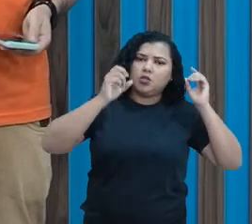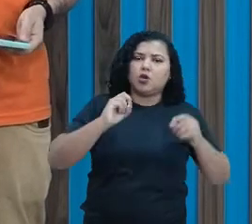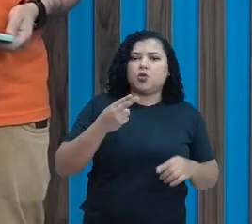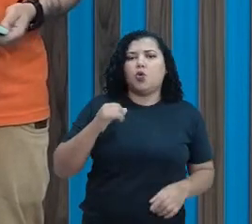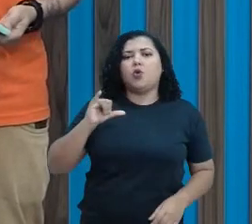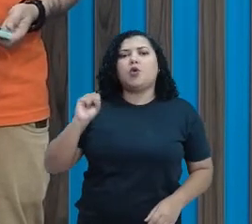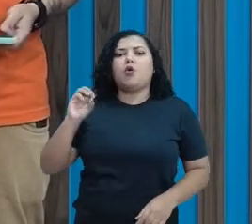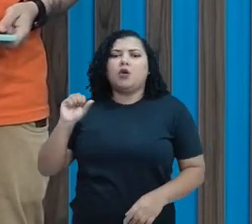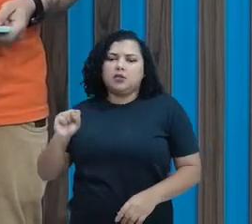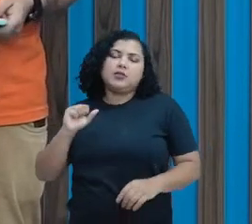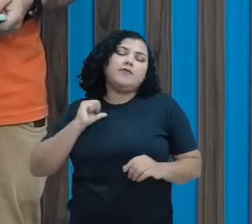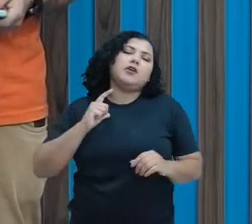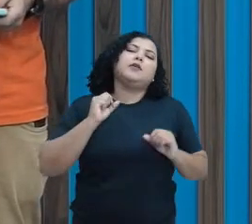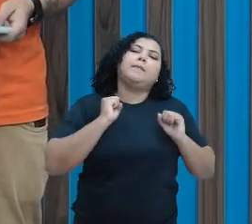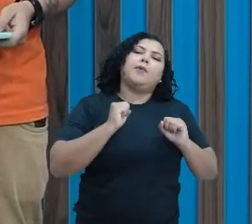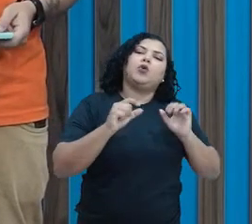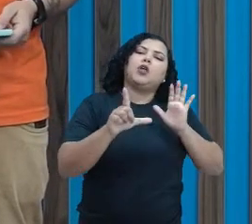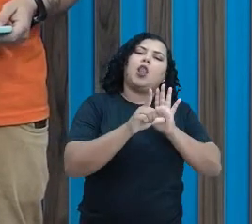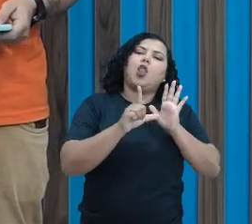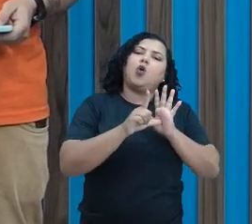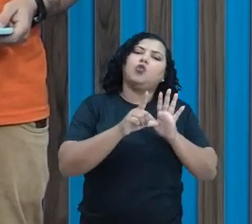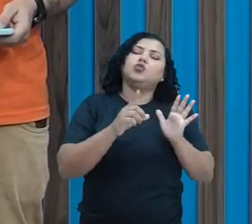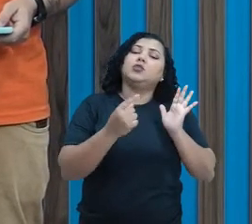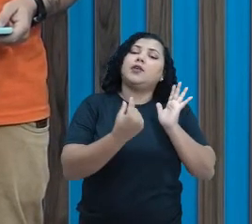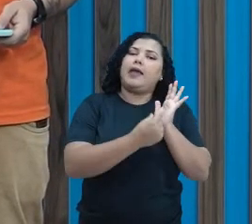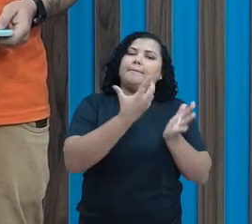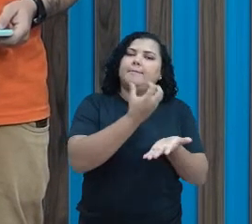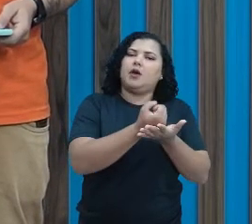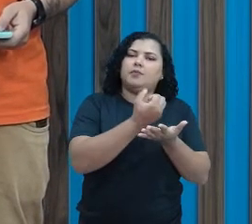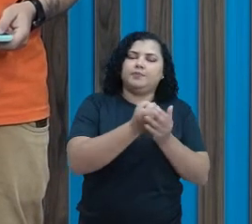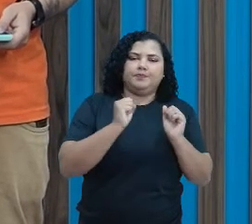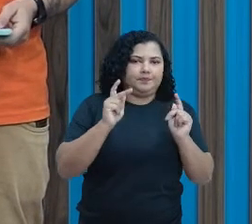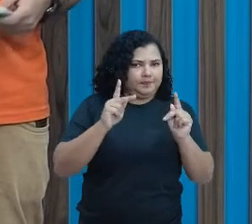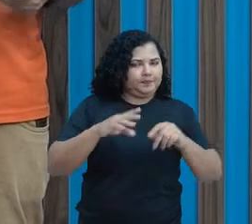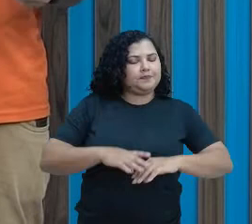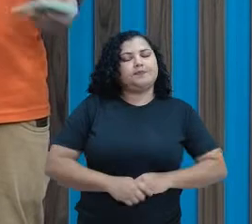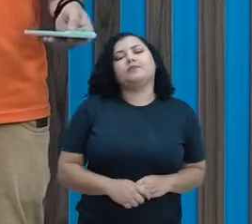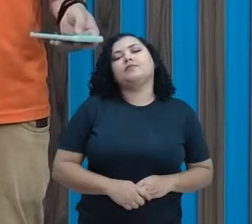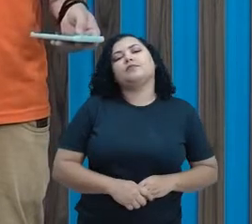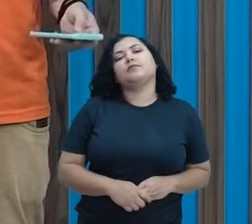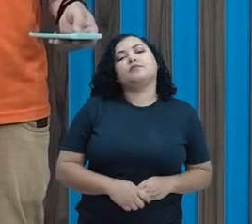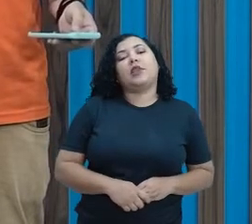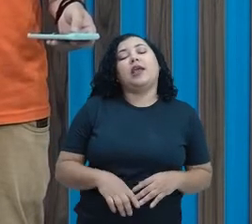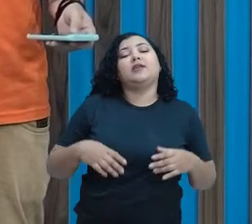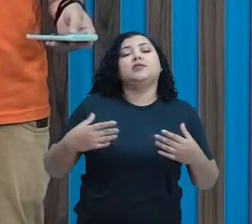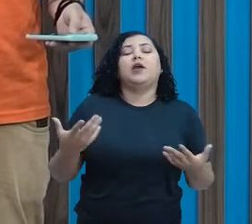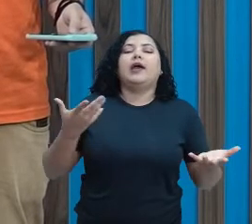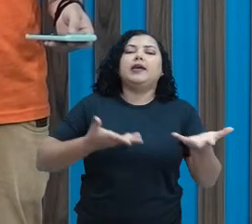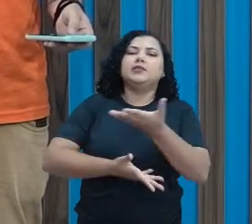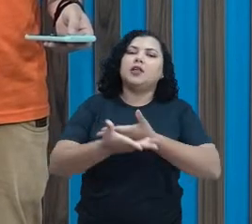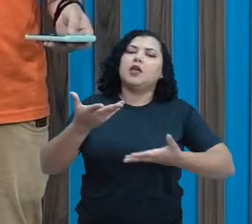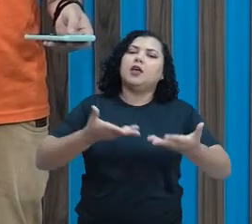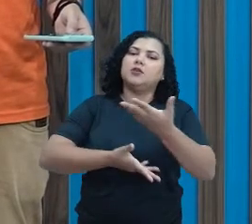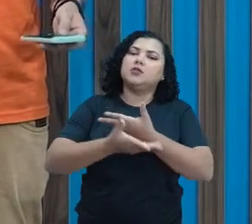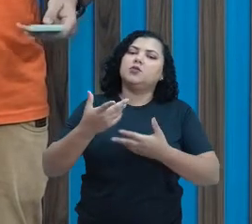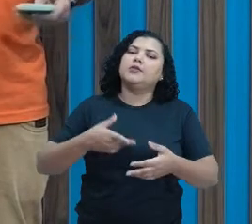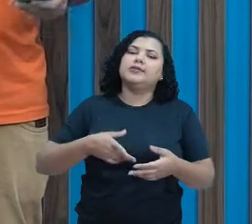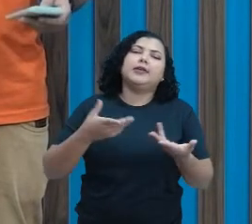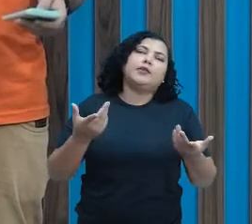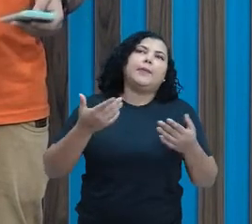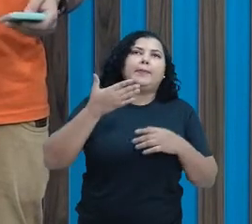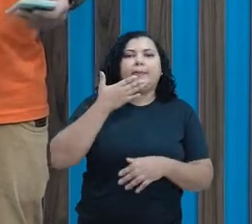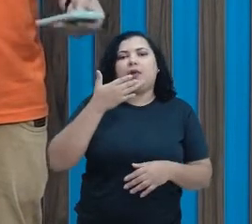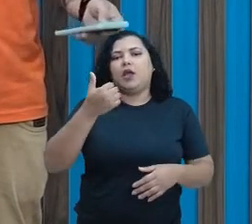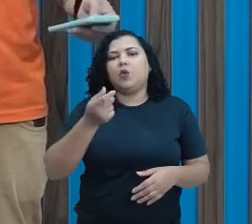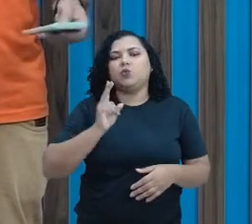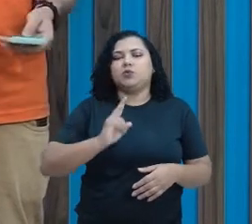te levar direto para a loja de aplicativos para você instalar, tá certo? E como essa interação ela está sendo cada vez mais